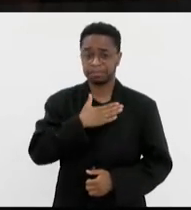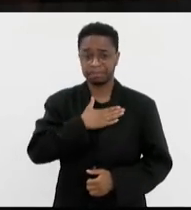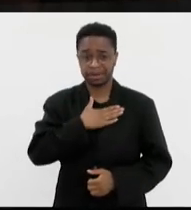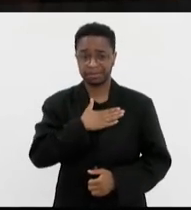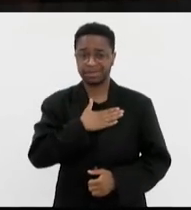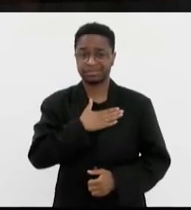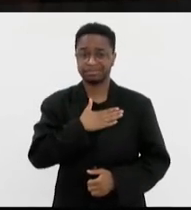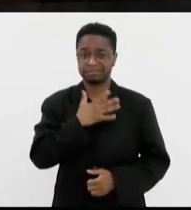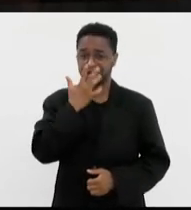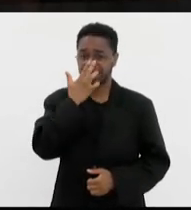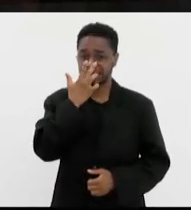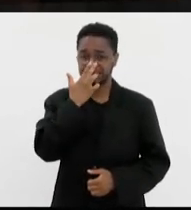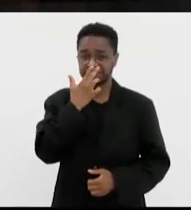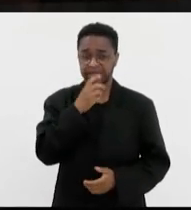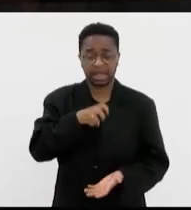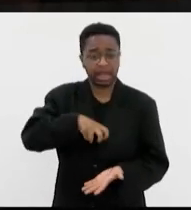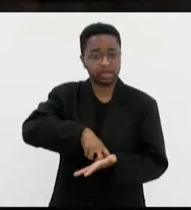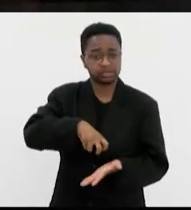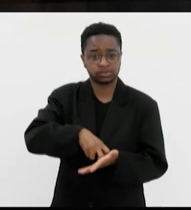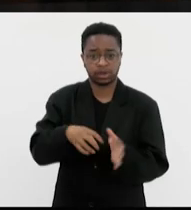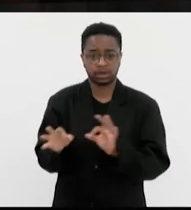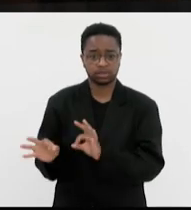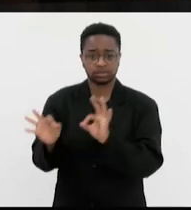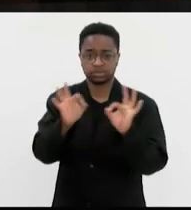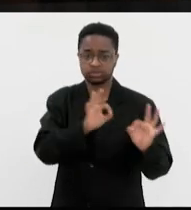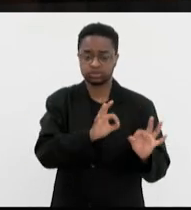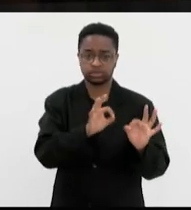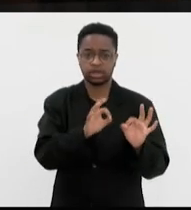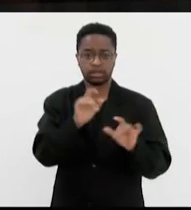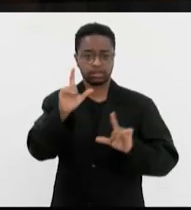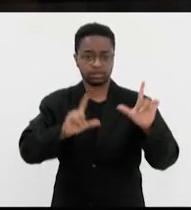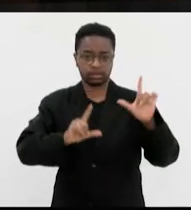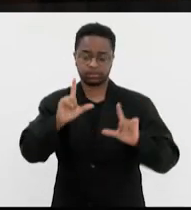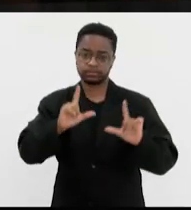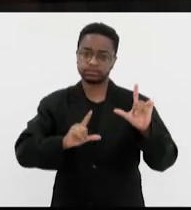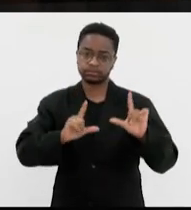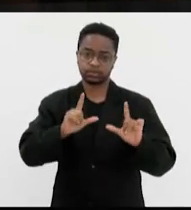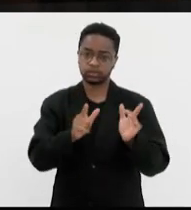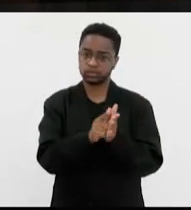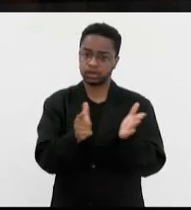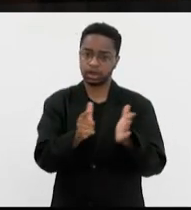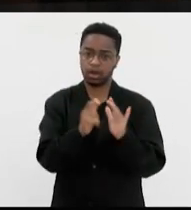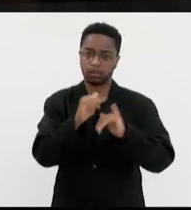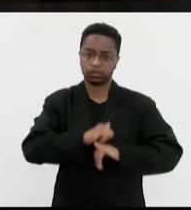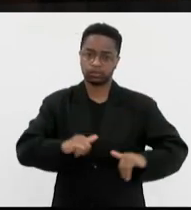hoje ver os jornais televisivos,